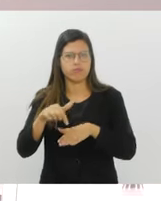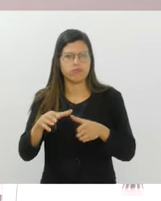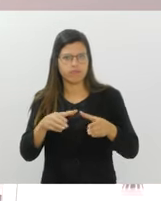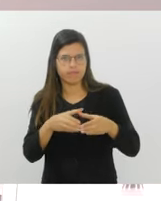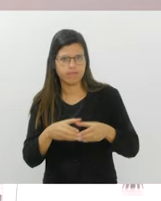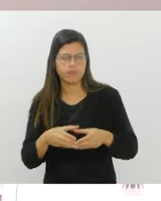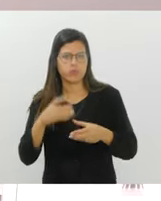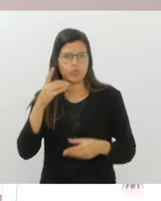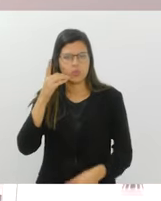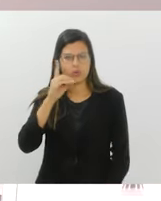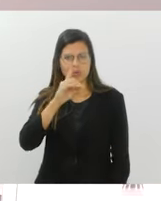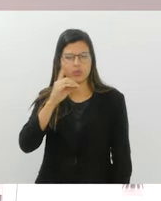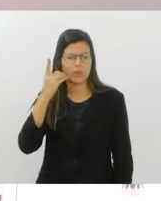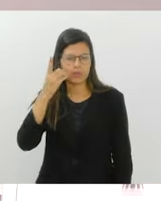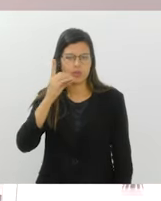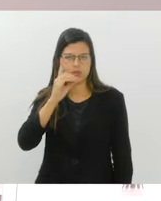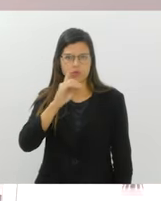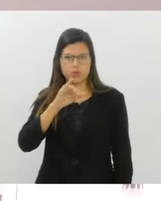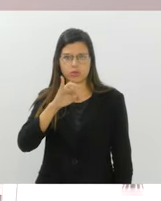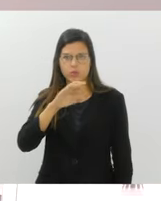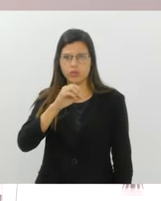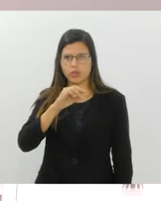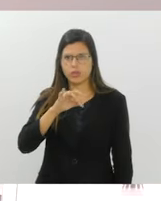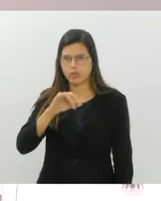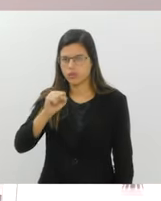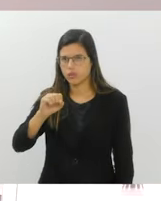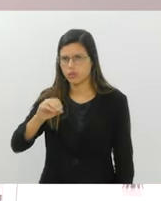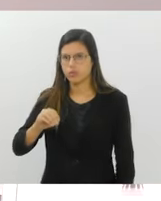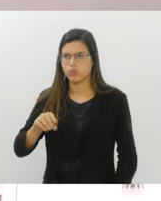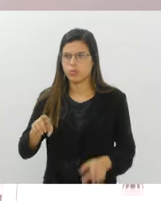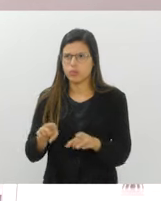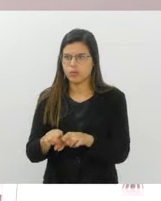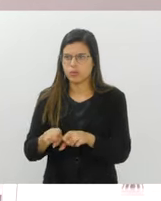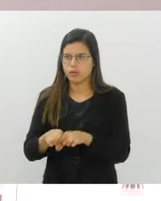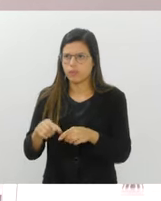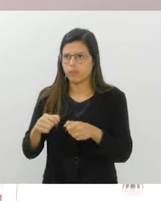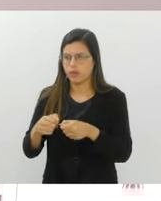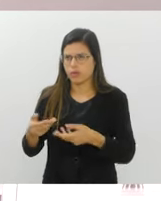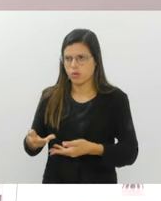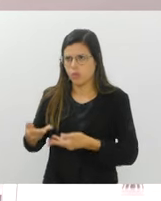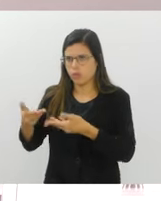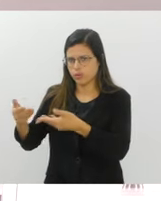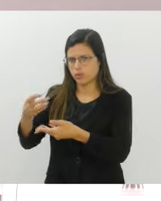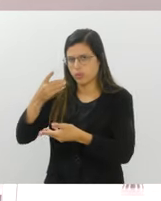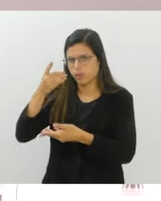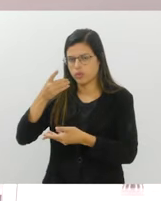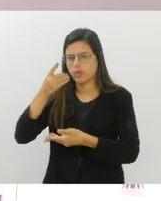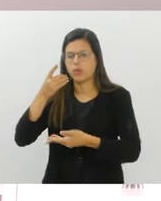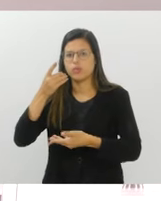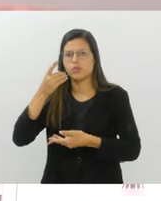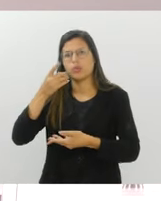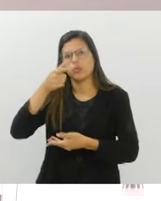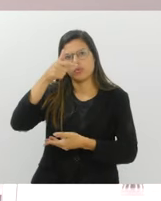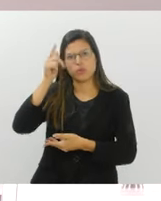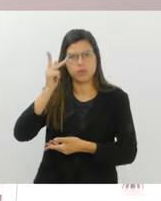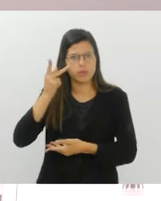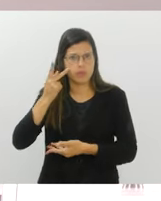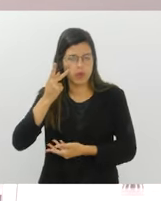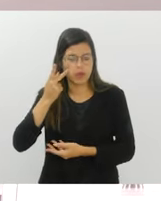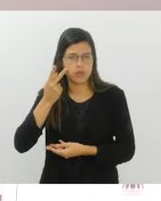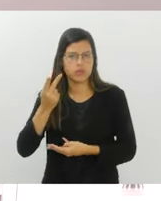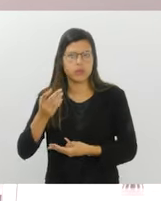Parlamentar, que nos fez esse convite em conjunto com o presidente da Comissão de Transporte, deputado Luiz Paulo, nosso querido